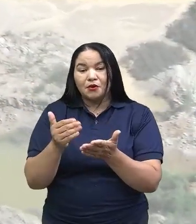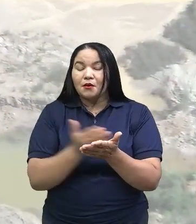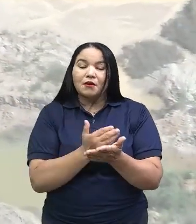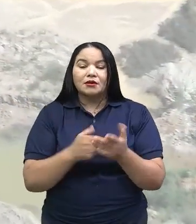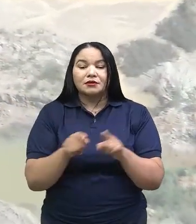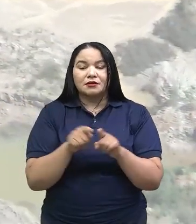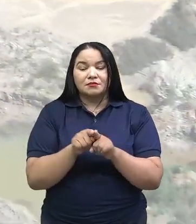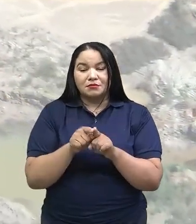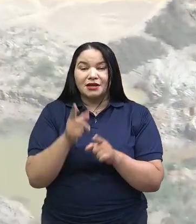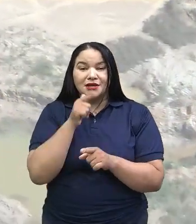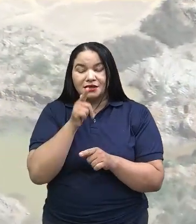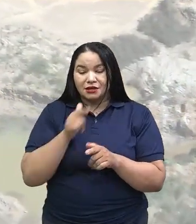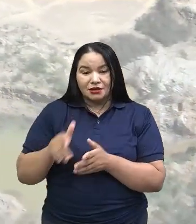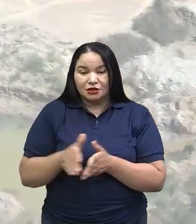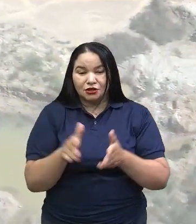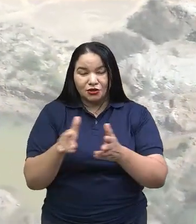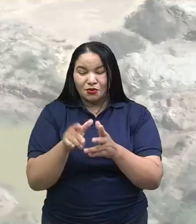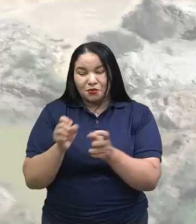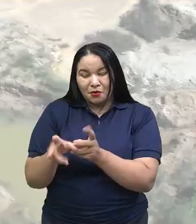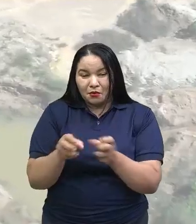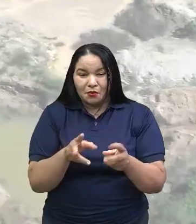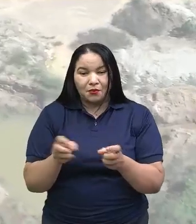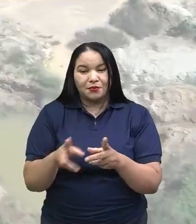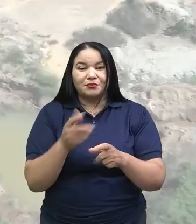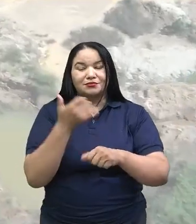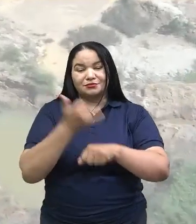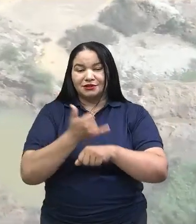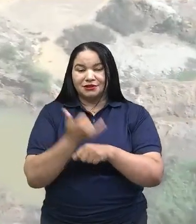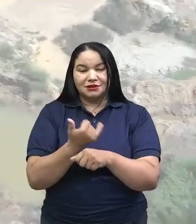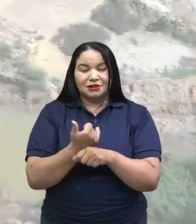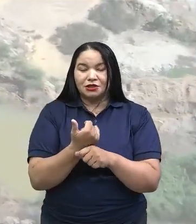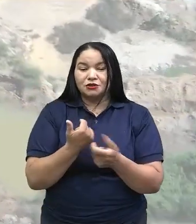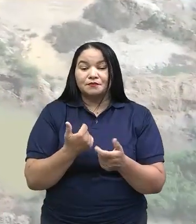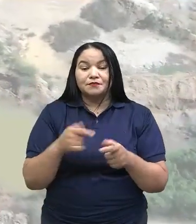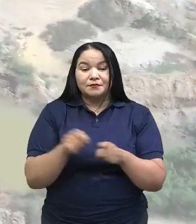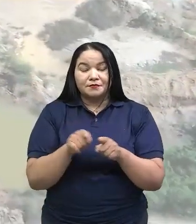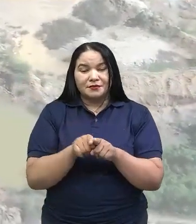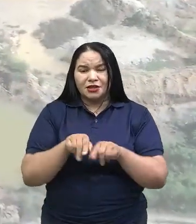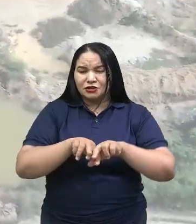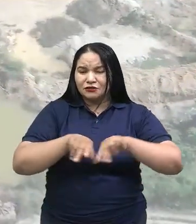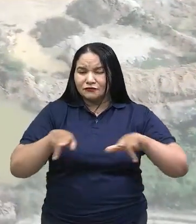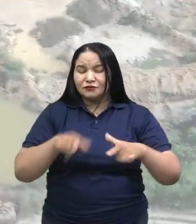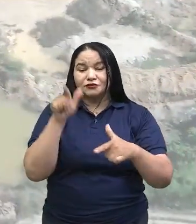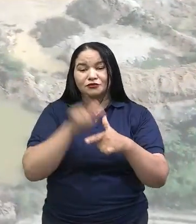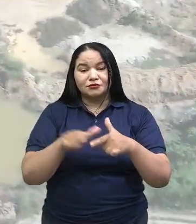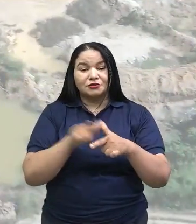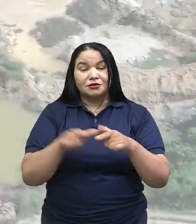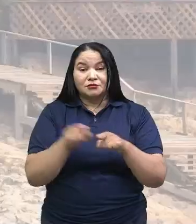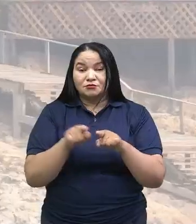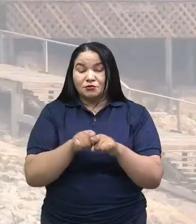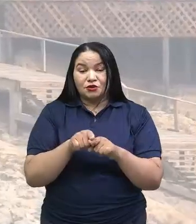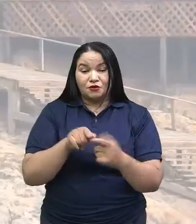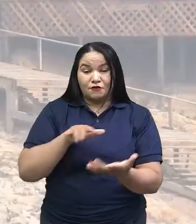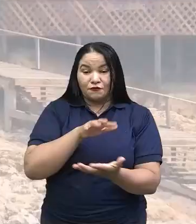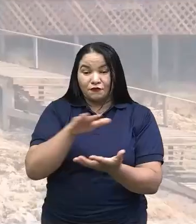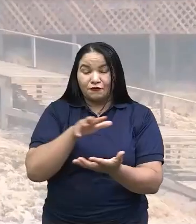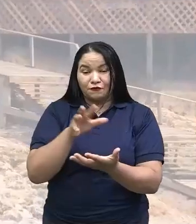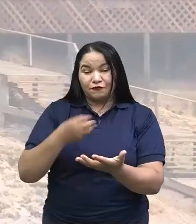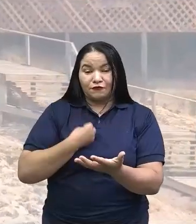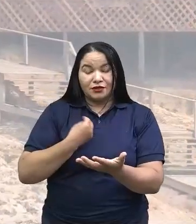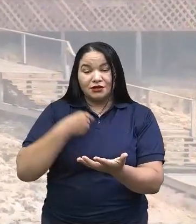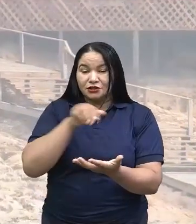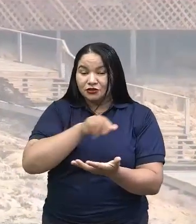metais pesados, mudanças no ciclo das chuvas e a perda irreversível da biodiversidade. As